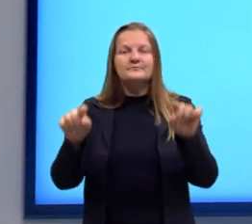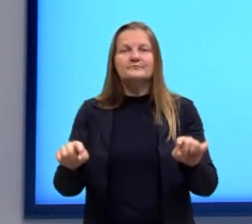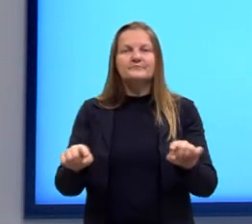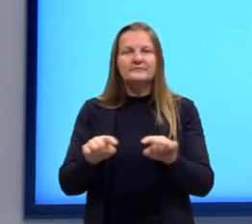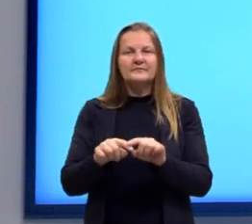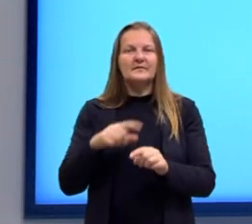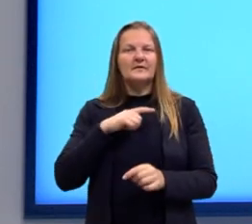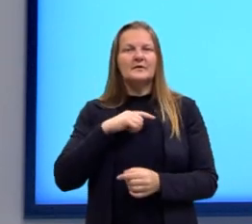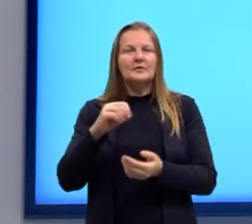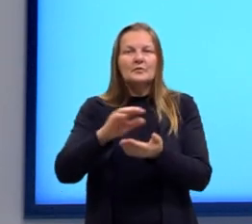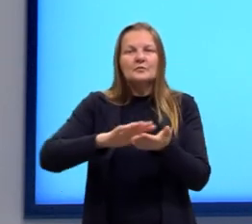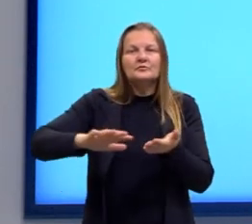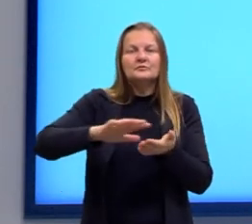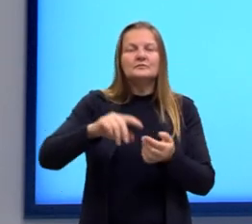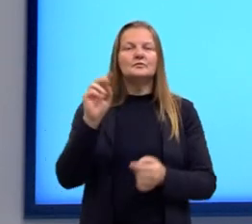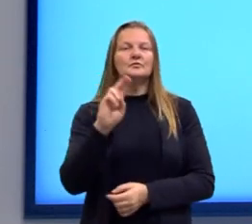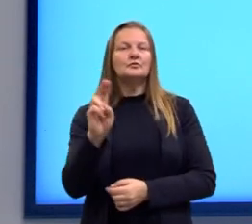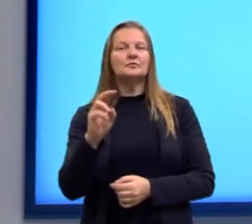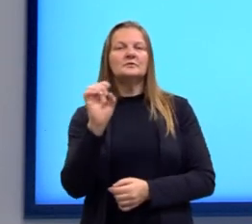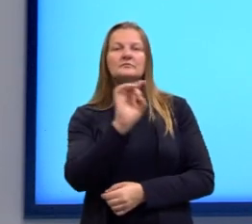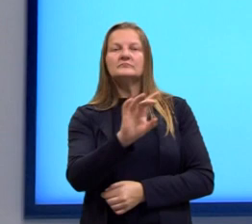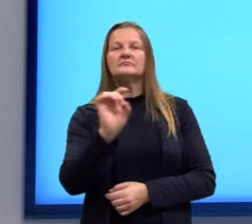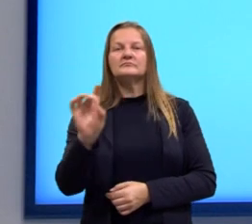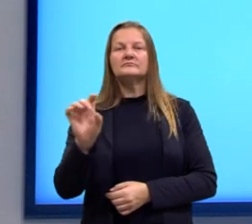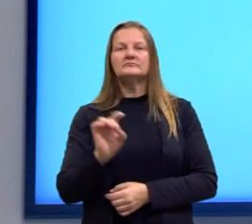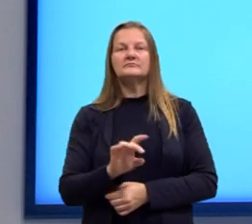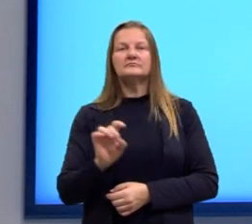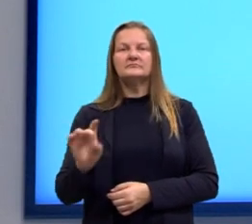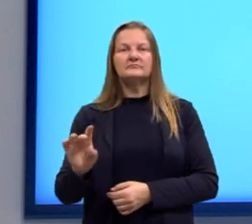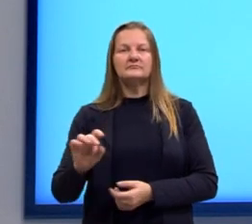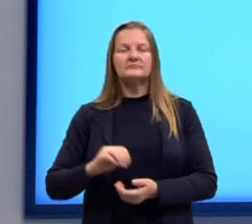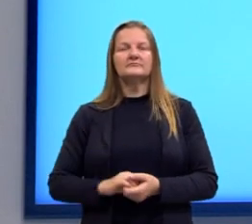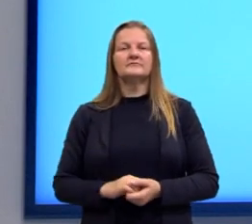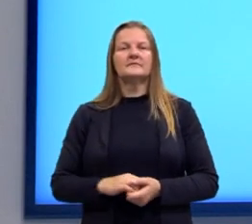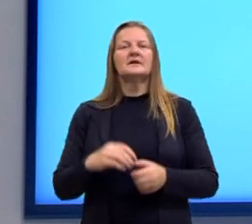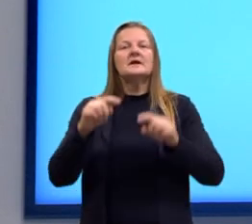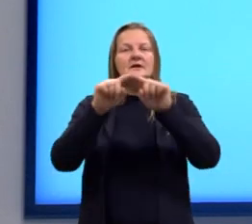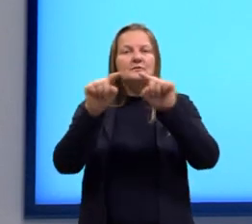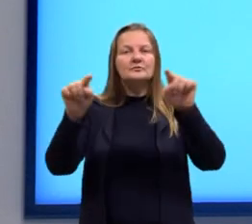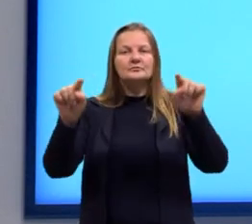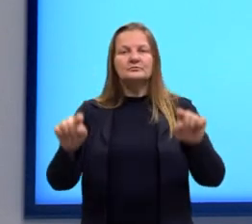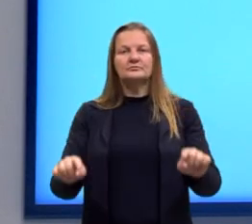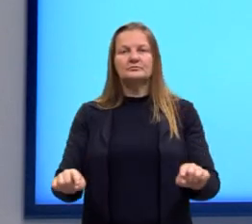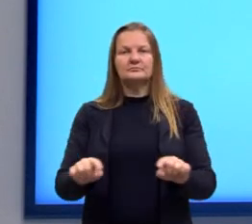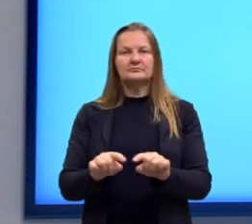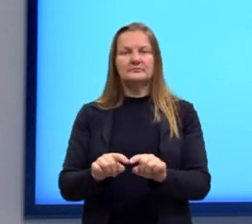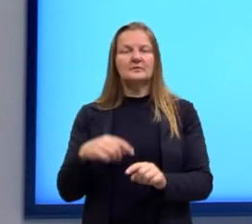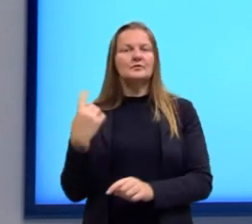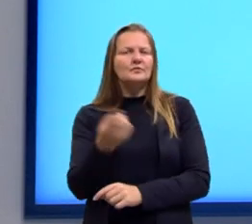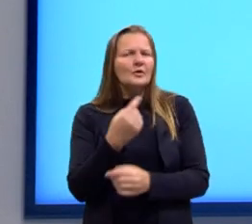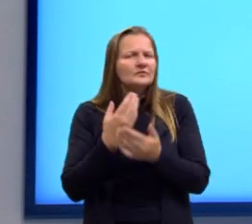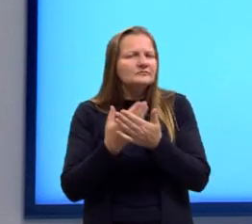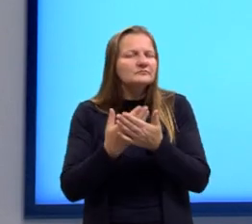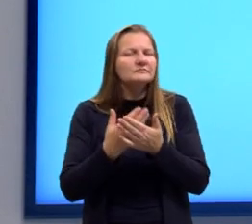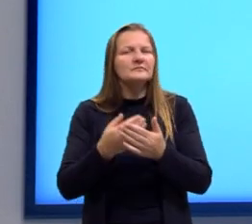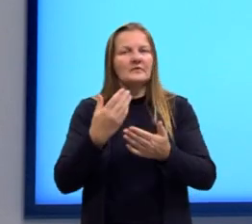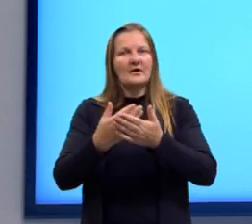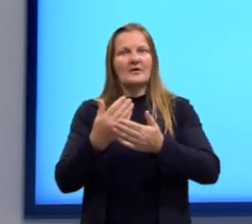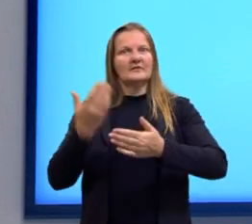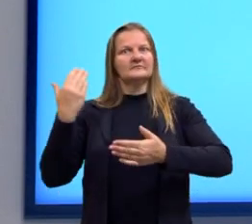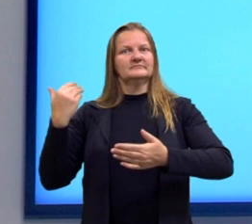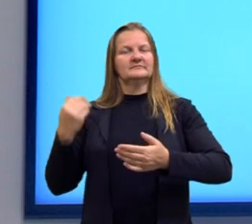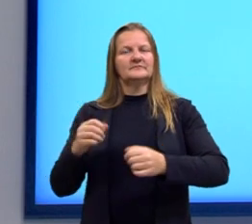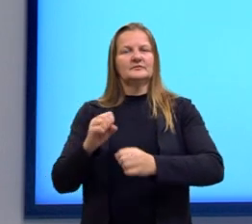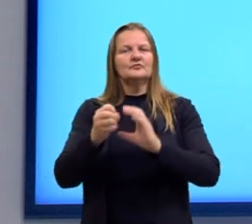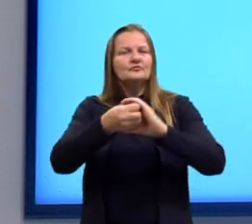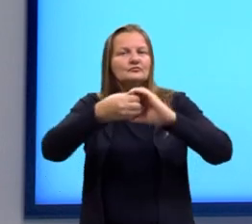então que vai constar o nome de cada um e no quadrado Nós estudamos também na aula anterior as